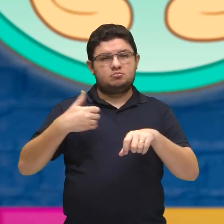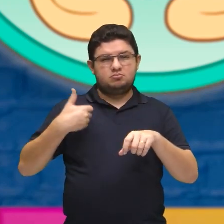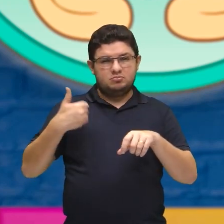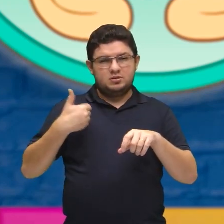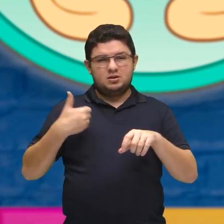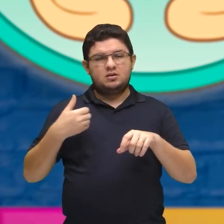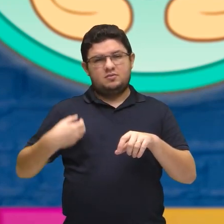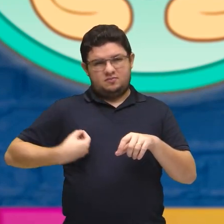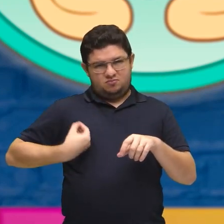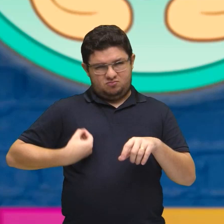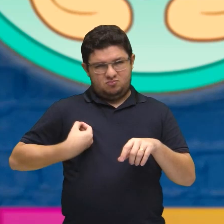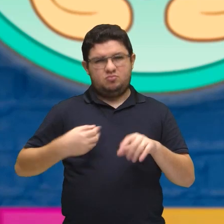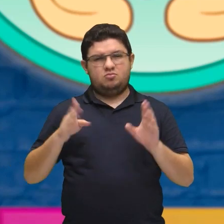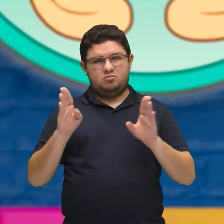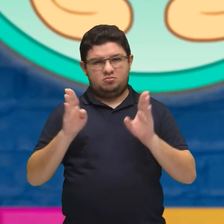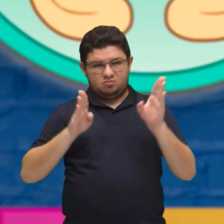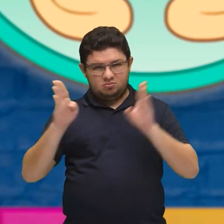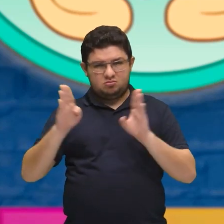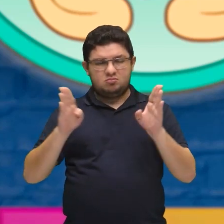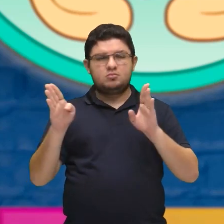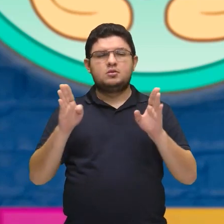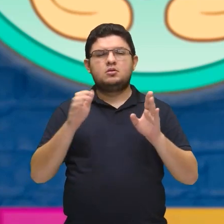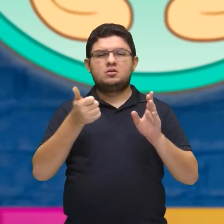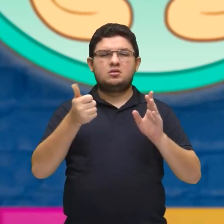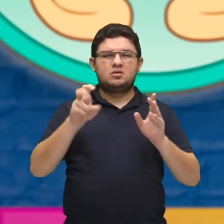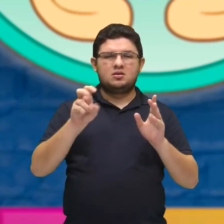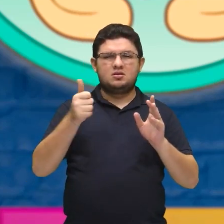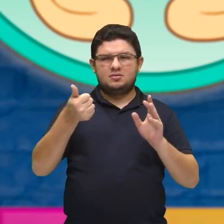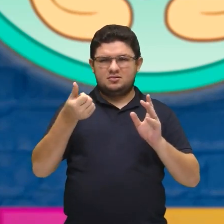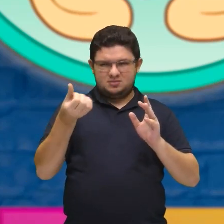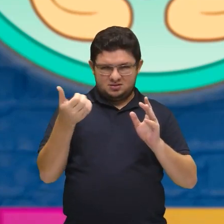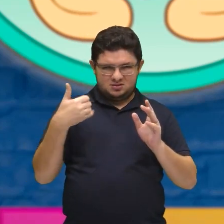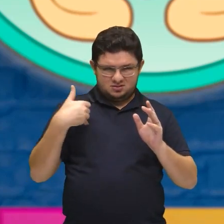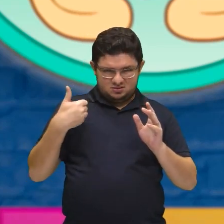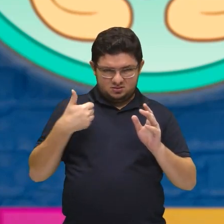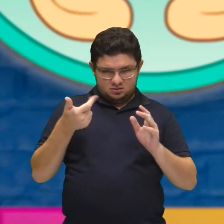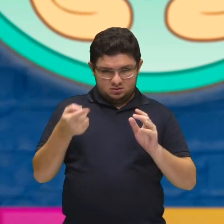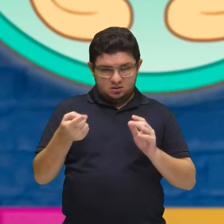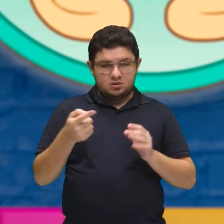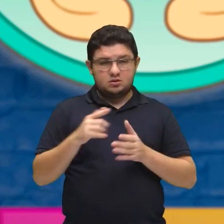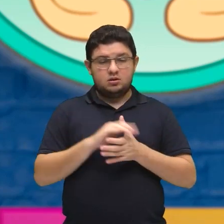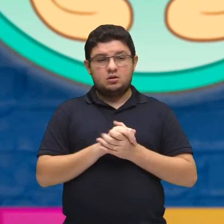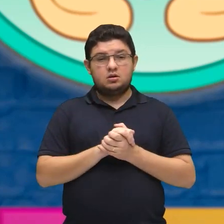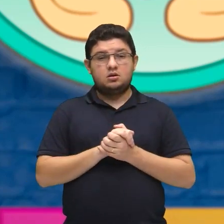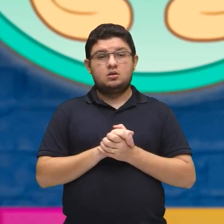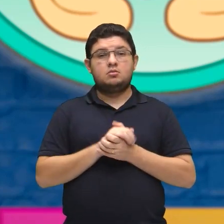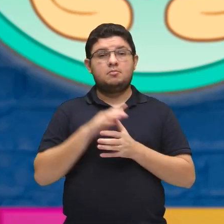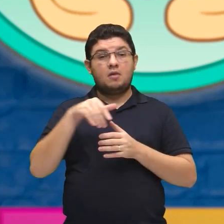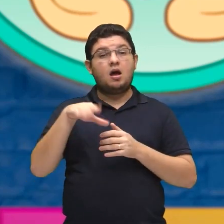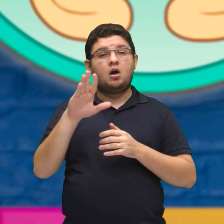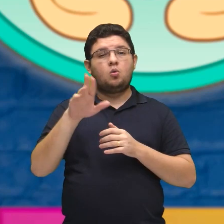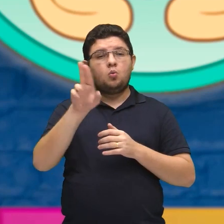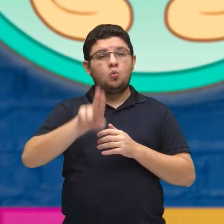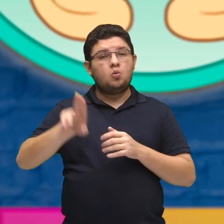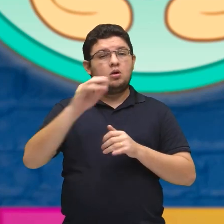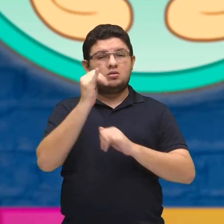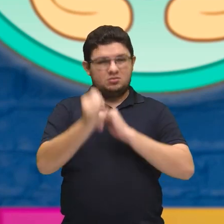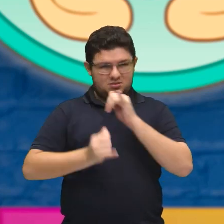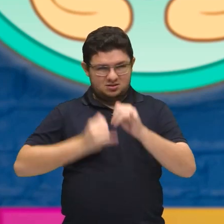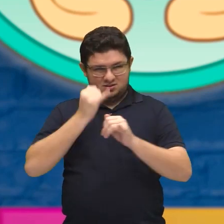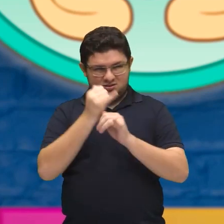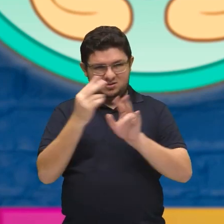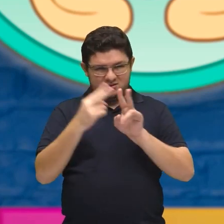adolescente, elas são muito envolvidas pela rede mundial de computadores, Até aí tudo bem? Então vamos